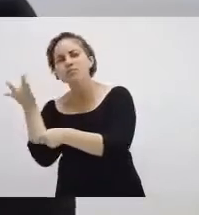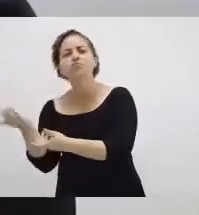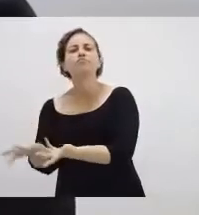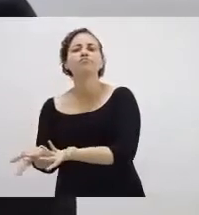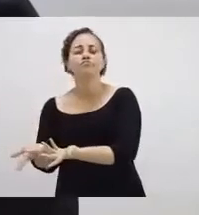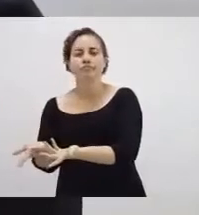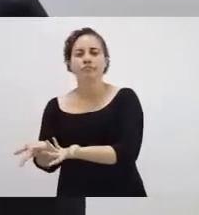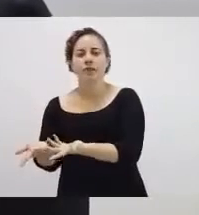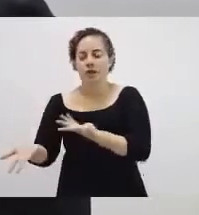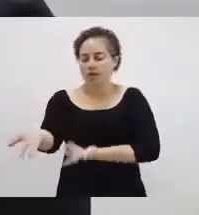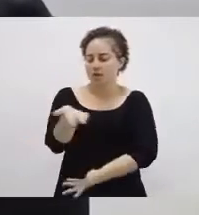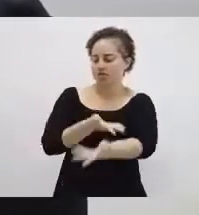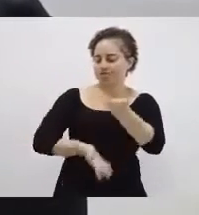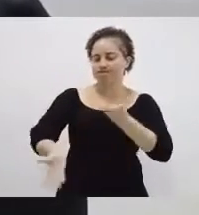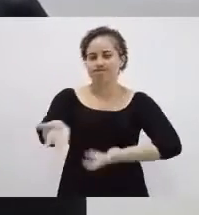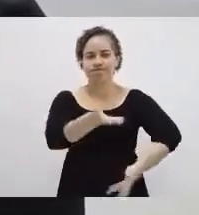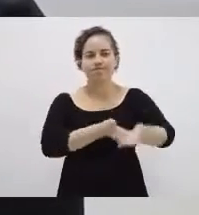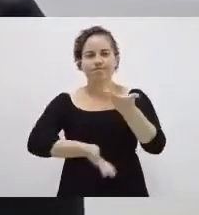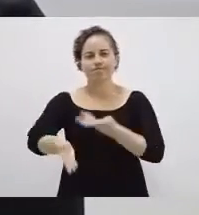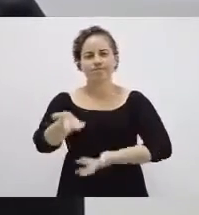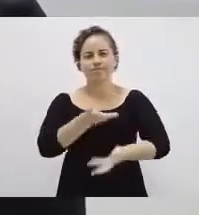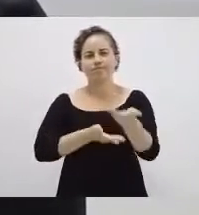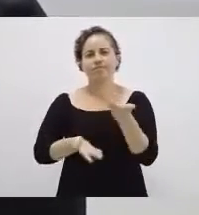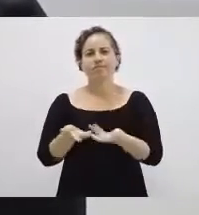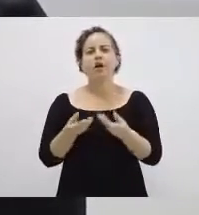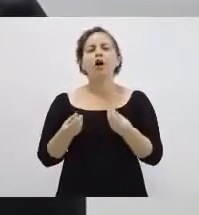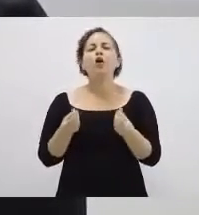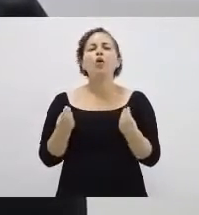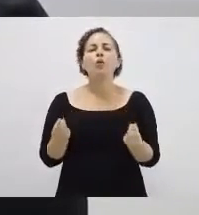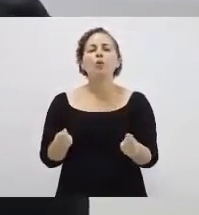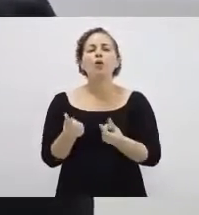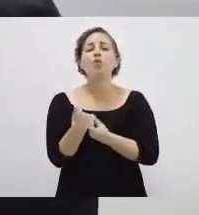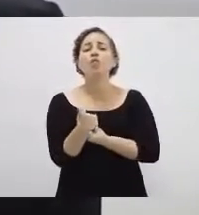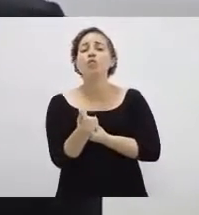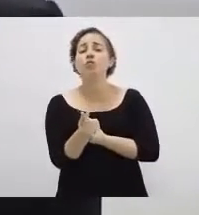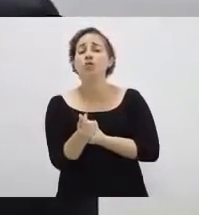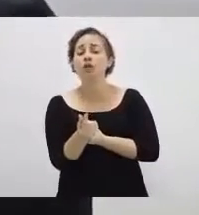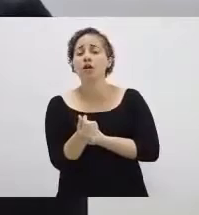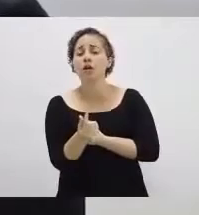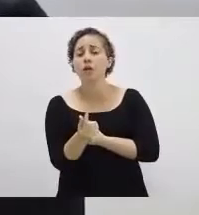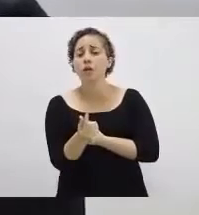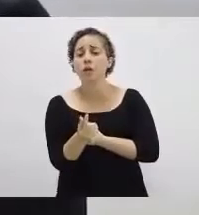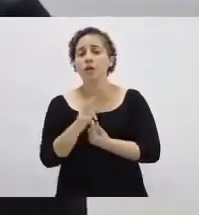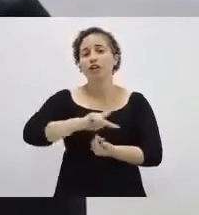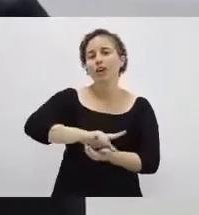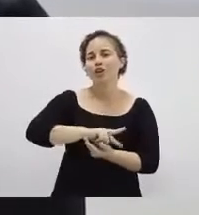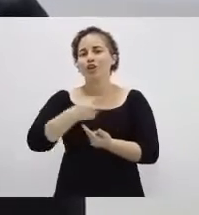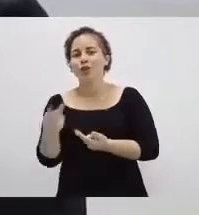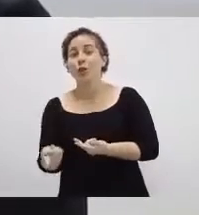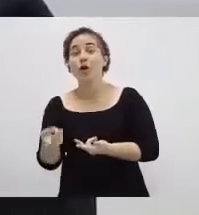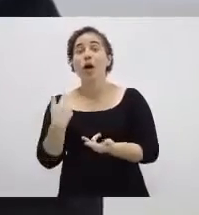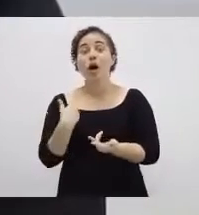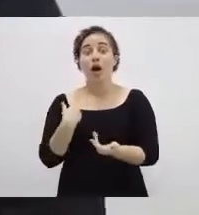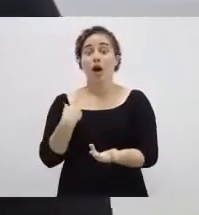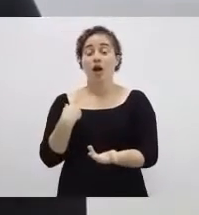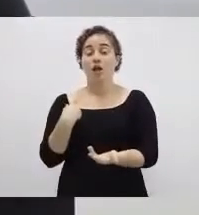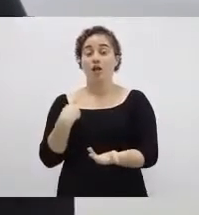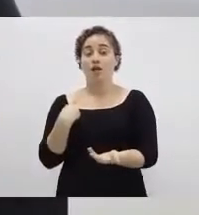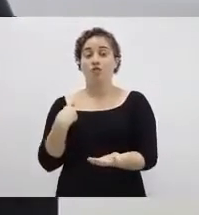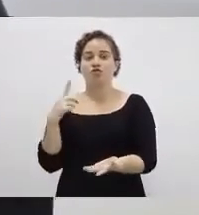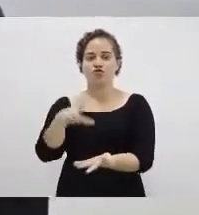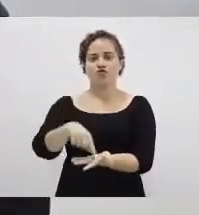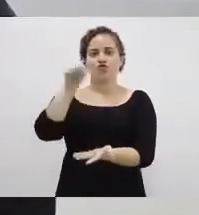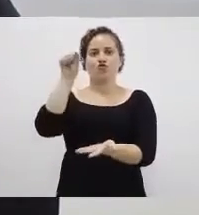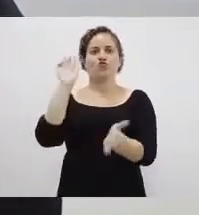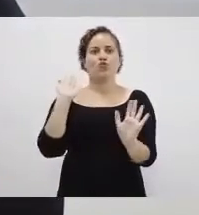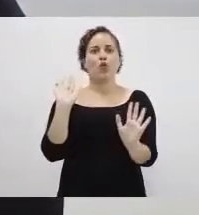processo de interação, se define qual vai ser a taxa de câmbio e aí se define o preço da moeda. No